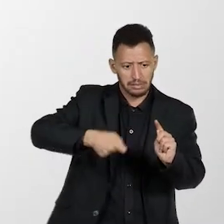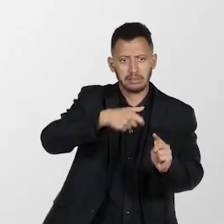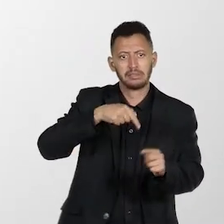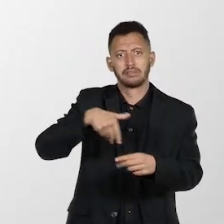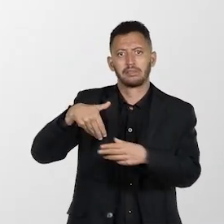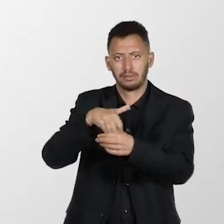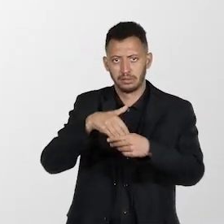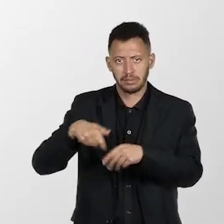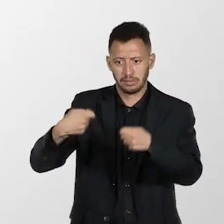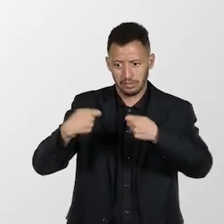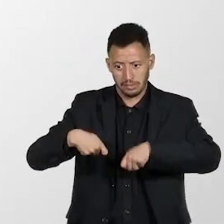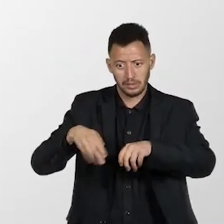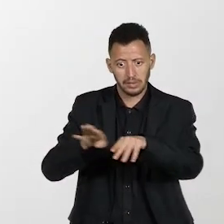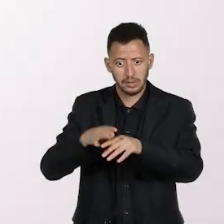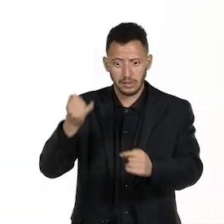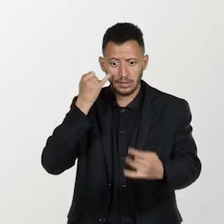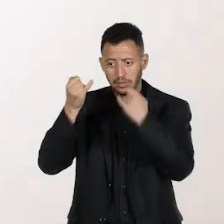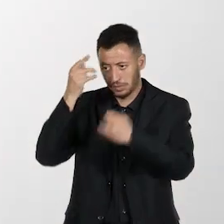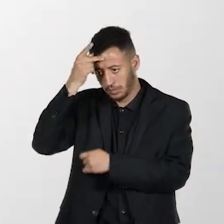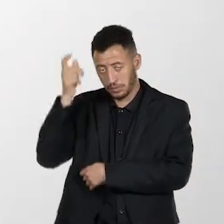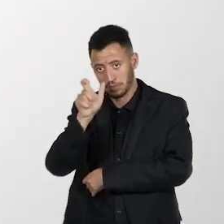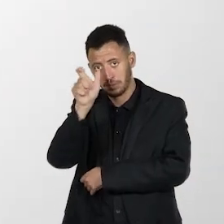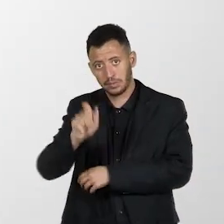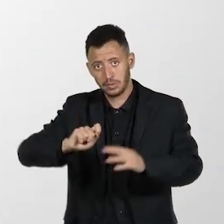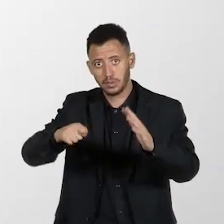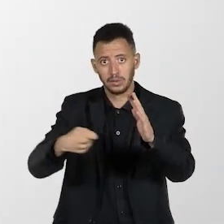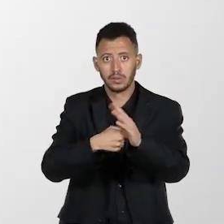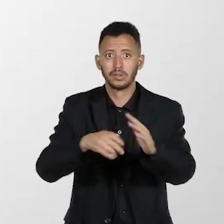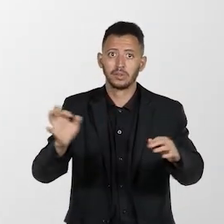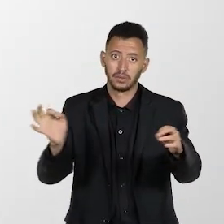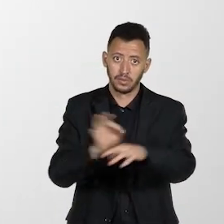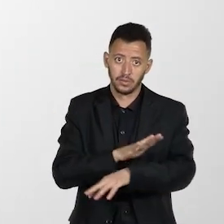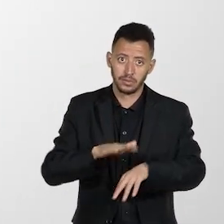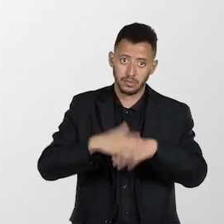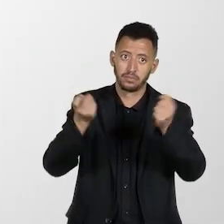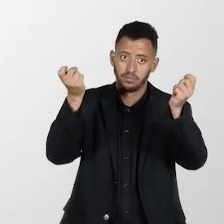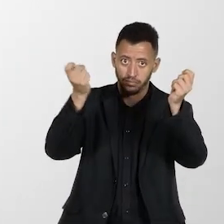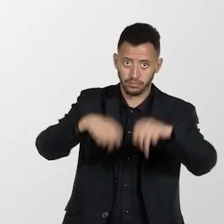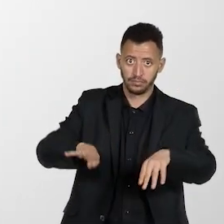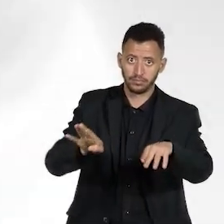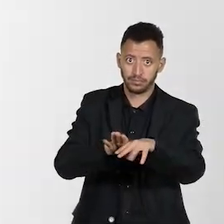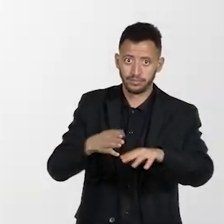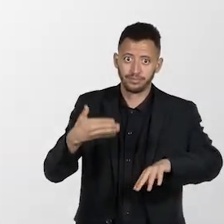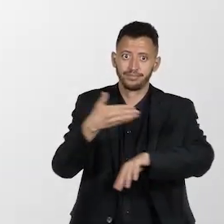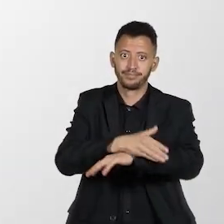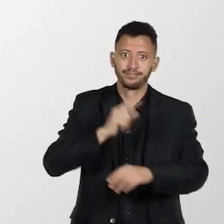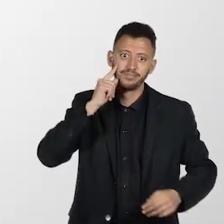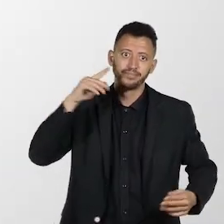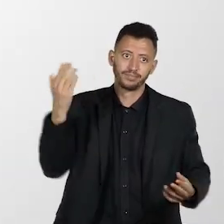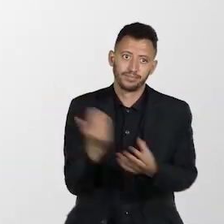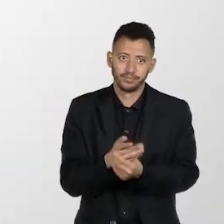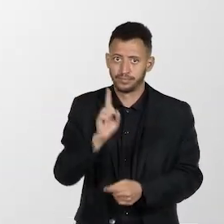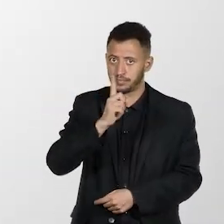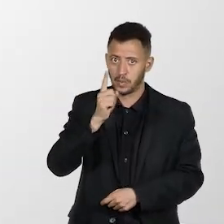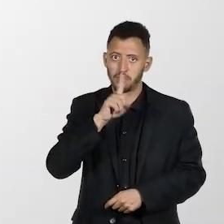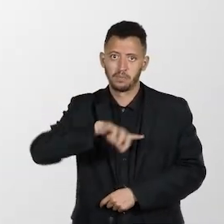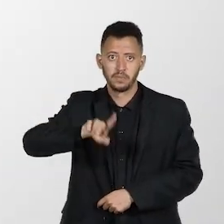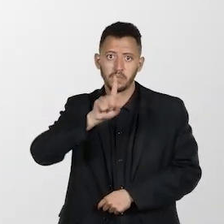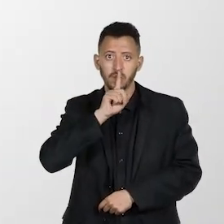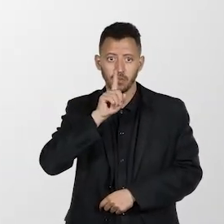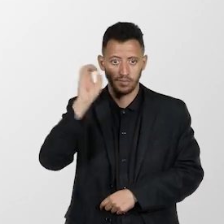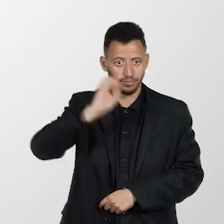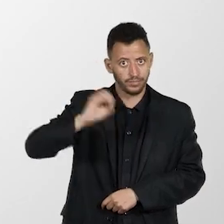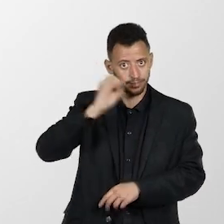que praticam o assédio eleitoral. Em seguida, é necessário informar os dados pessoais do denunciante e, por fim, é possível